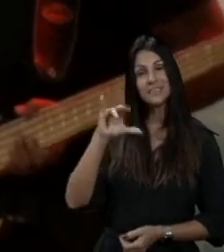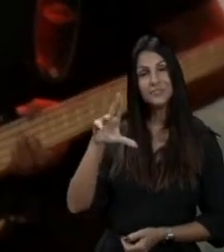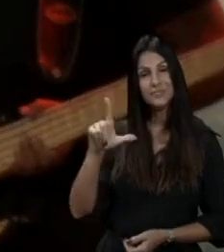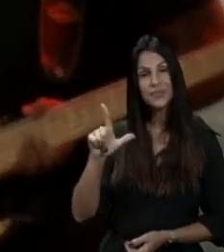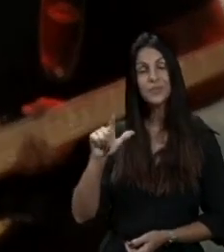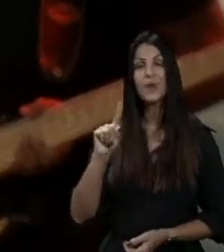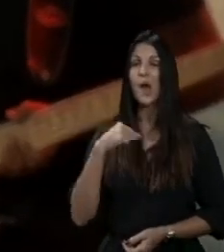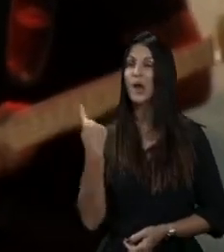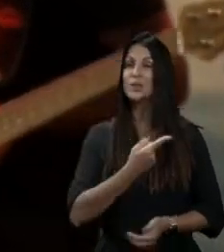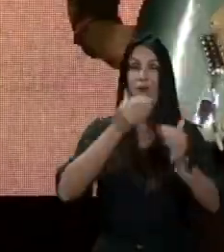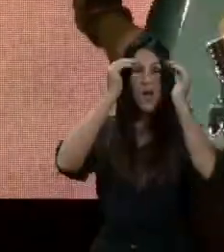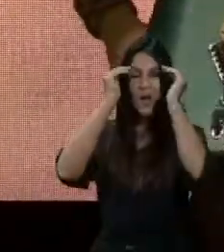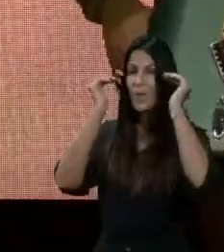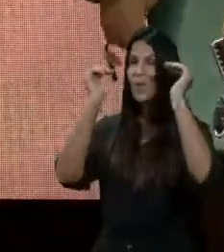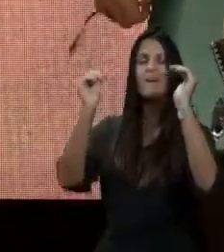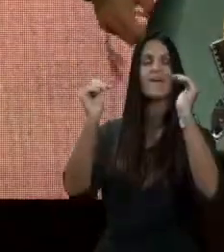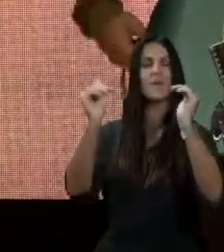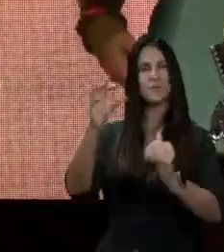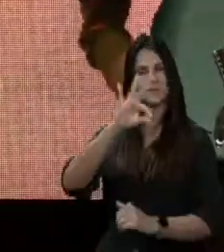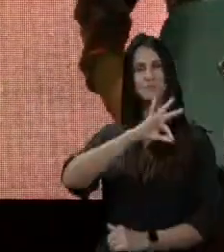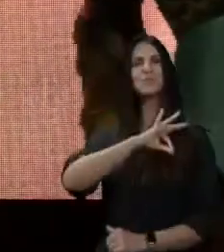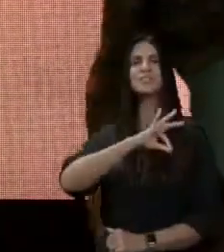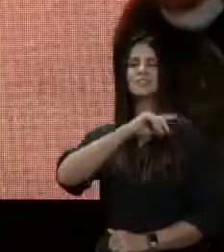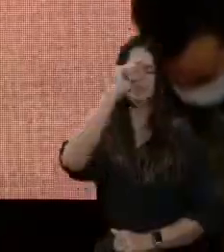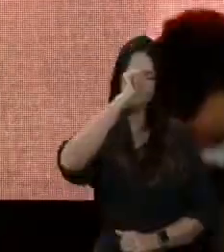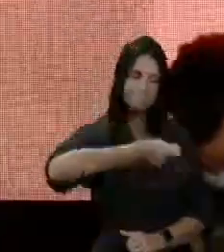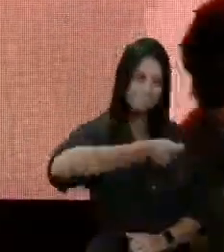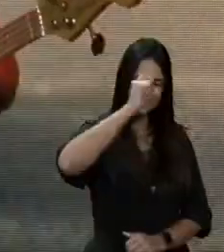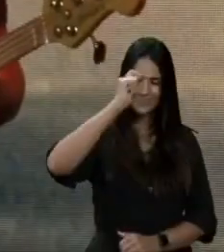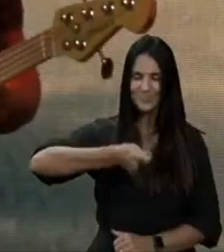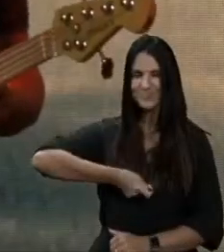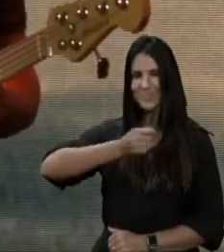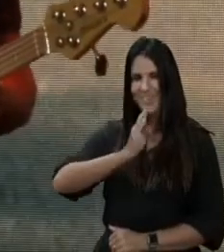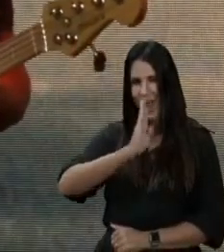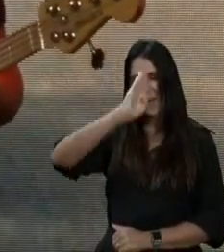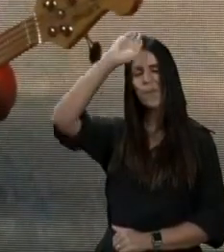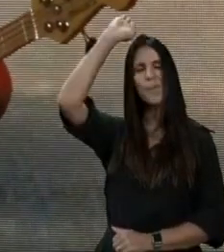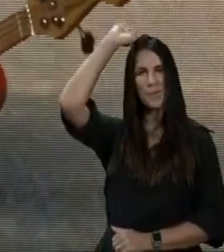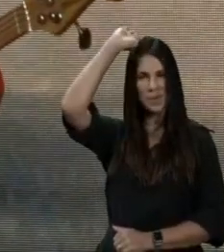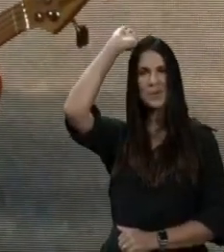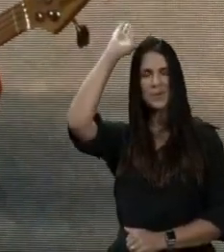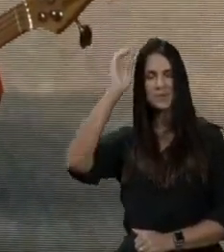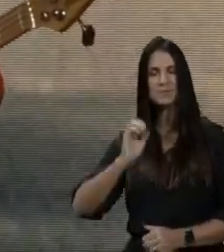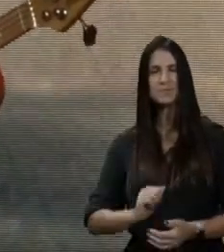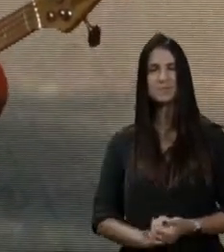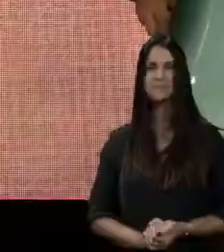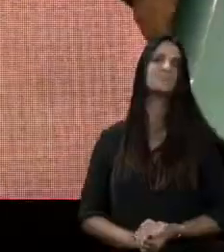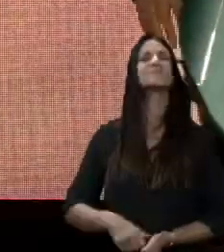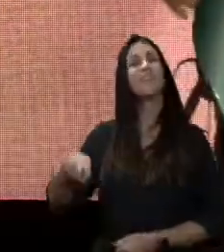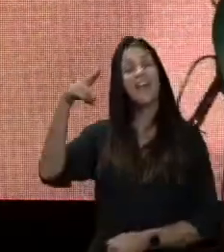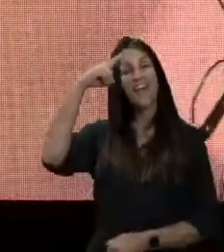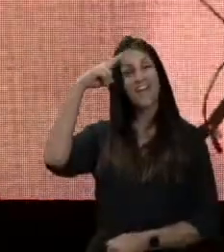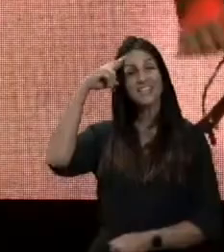e nós honramos as nossas polícias nosso corpo de bombeiros a nossa nossa